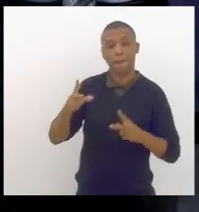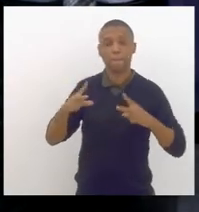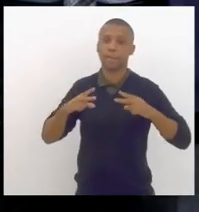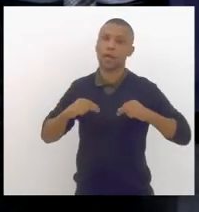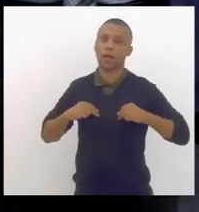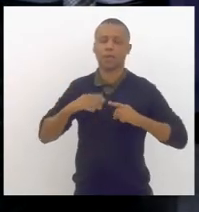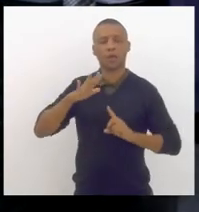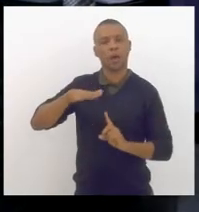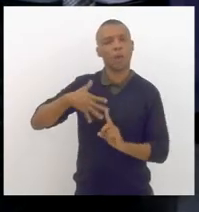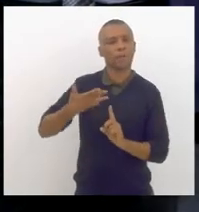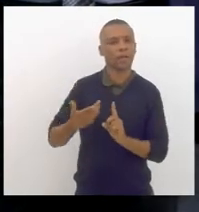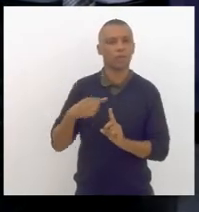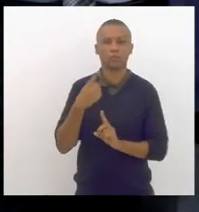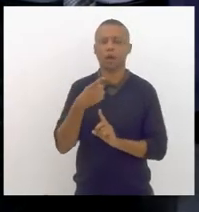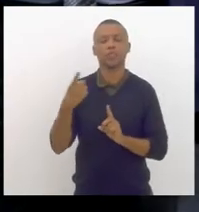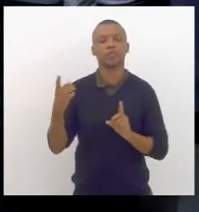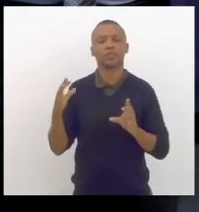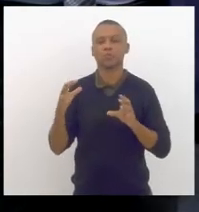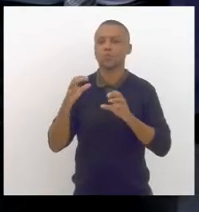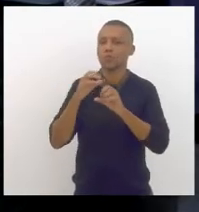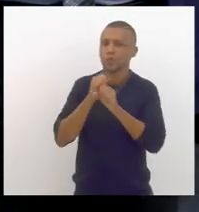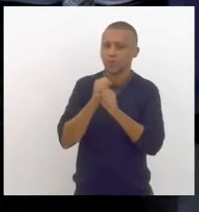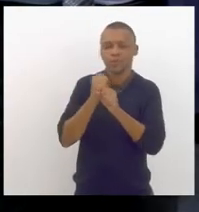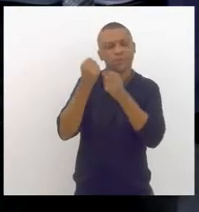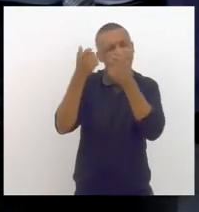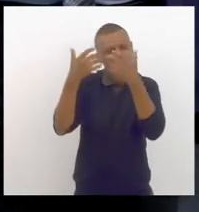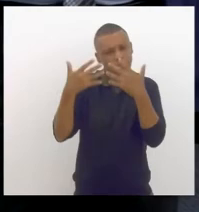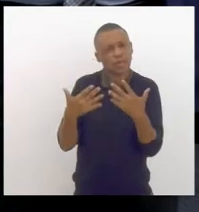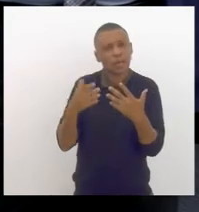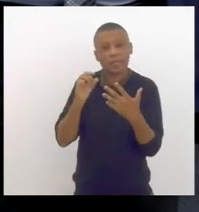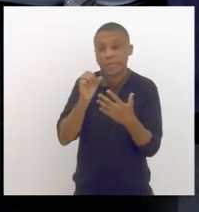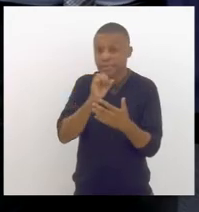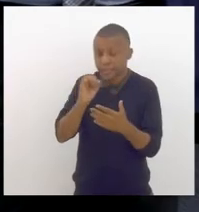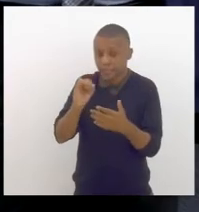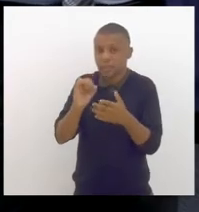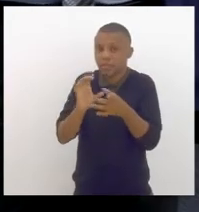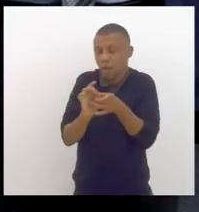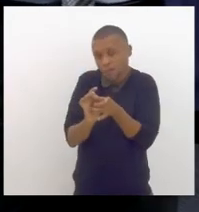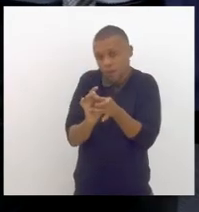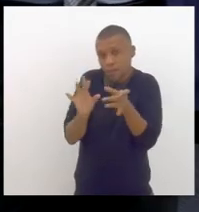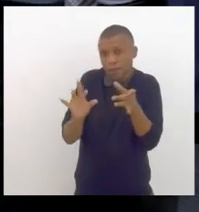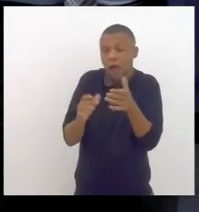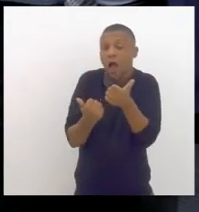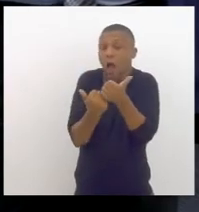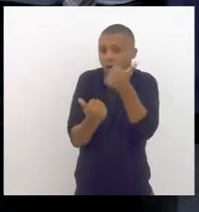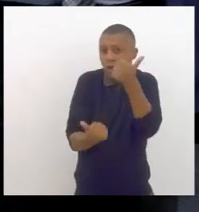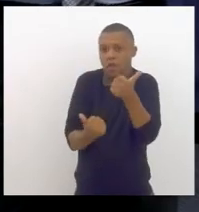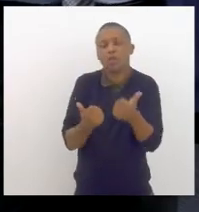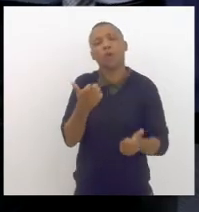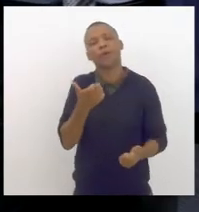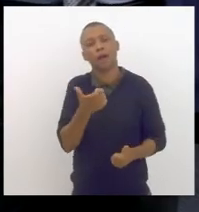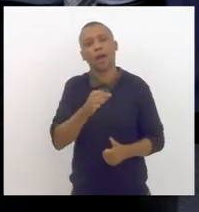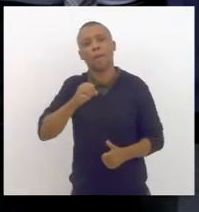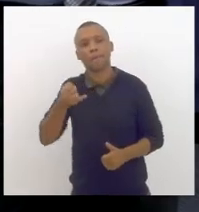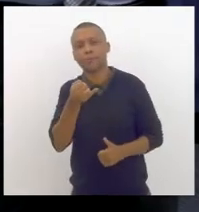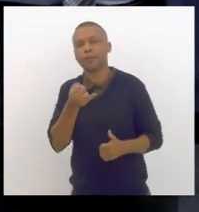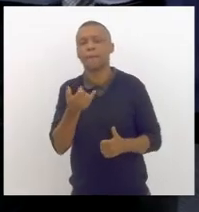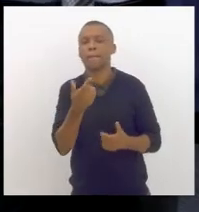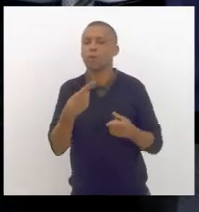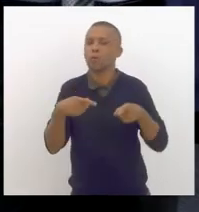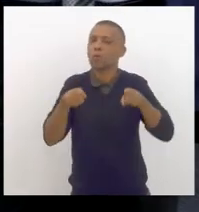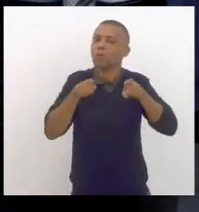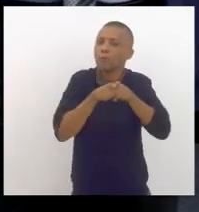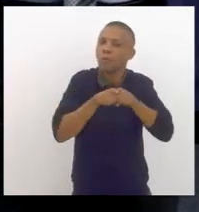e a gente se soma, né, em dizer que, se aberta for a coautoria, quero ser coautor para me somar a